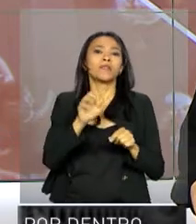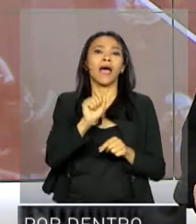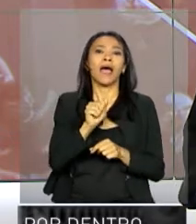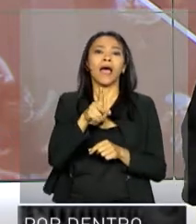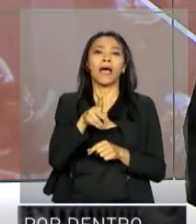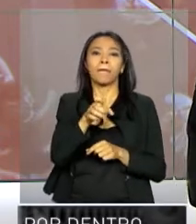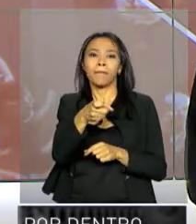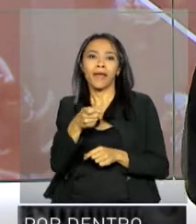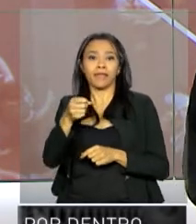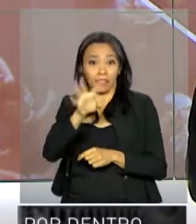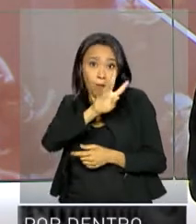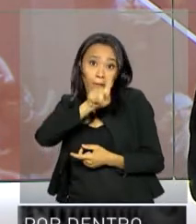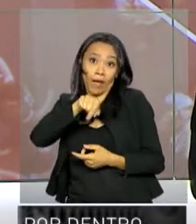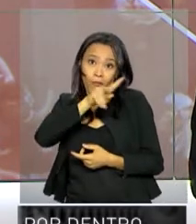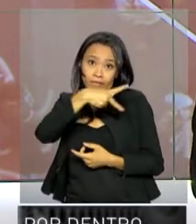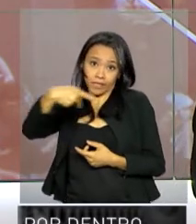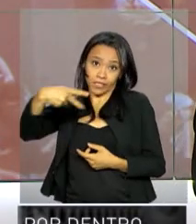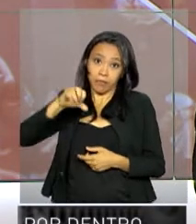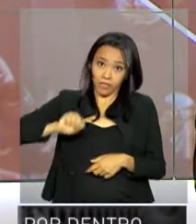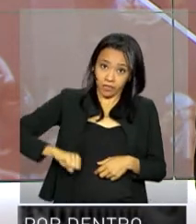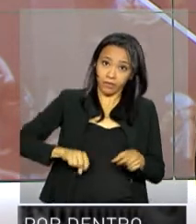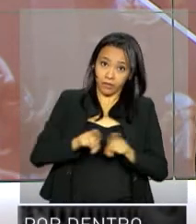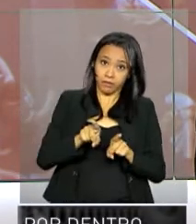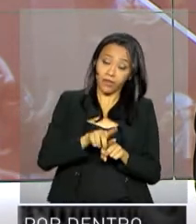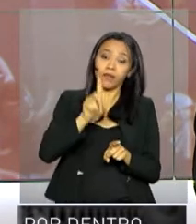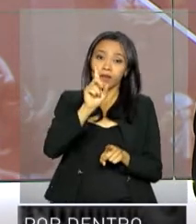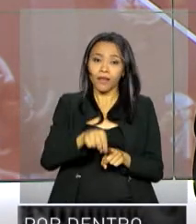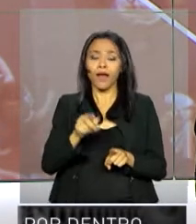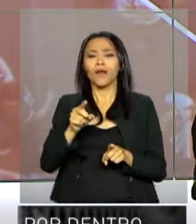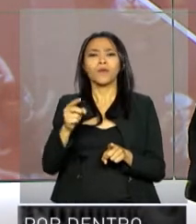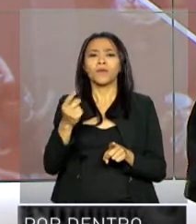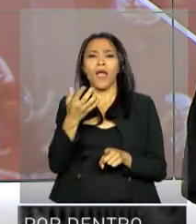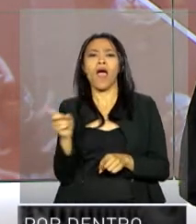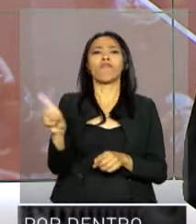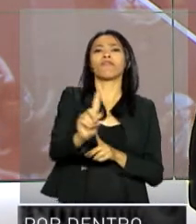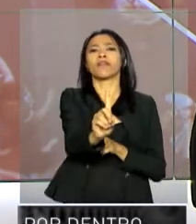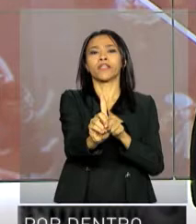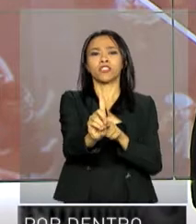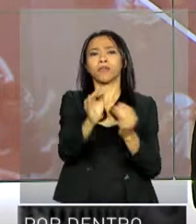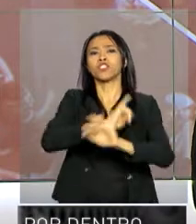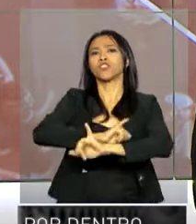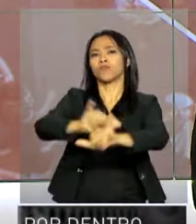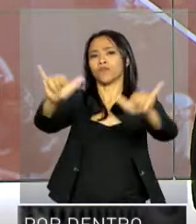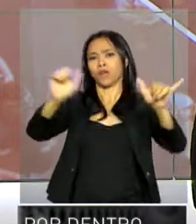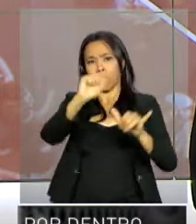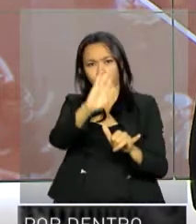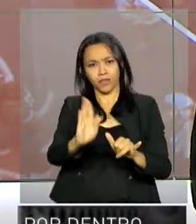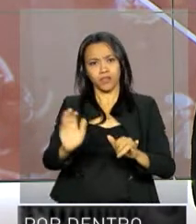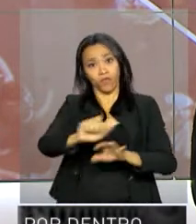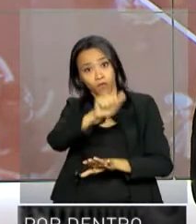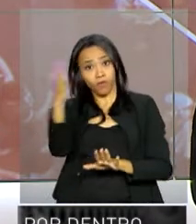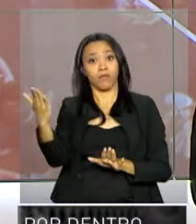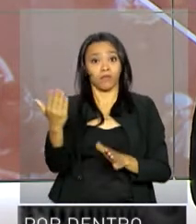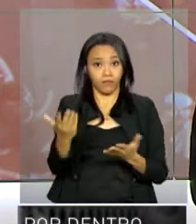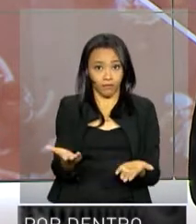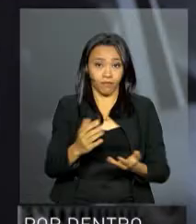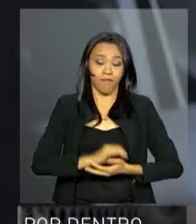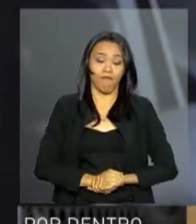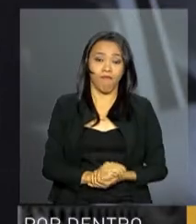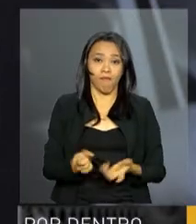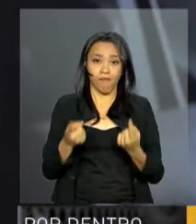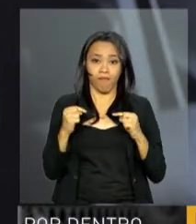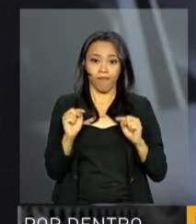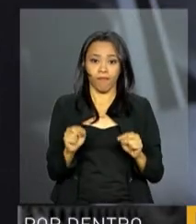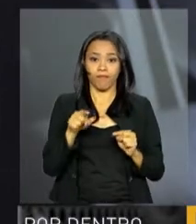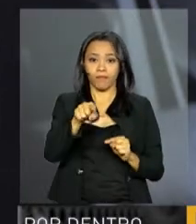embaixador roberto jaguaribe que está à frente de uma campanha para melhorar a imagem do país no exterior investidores